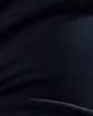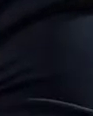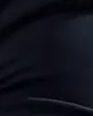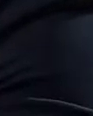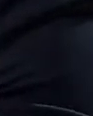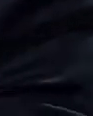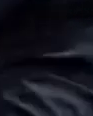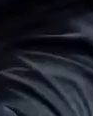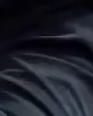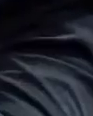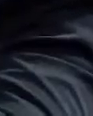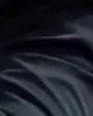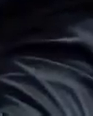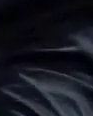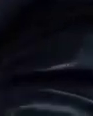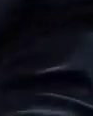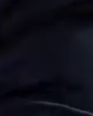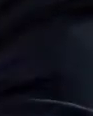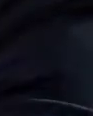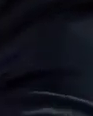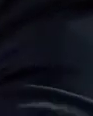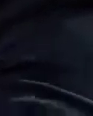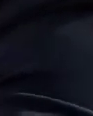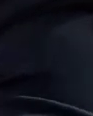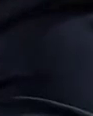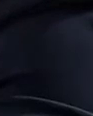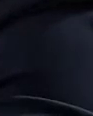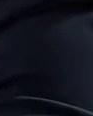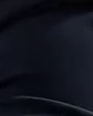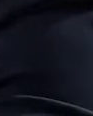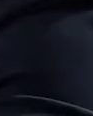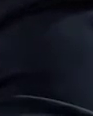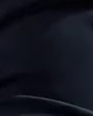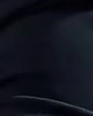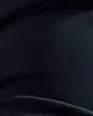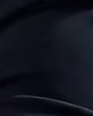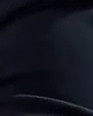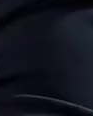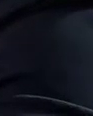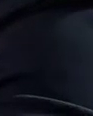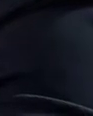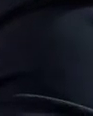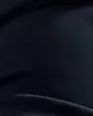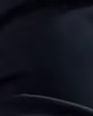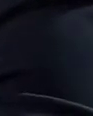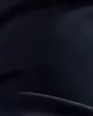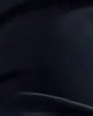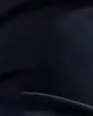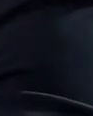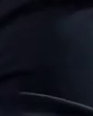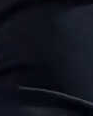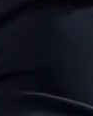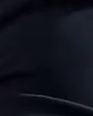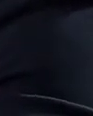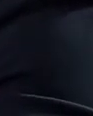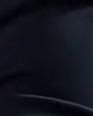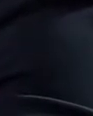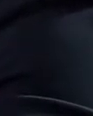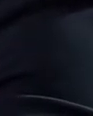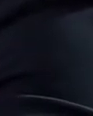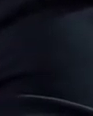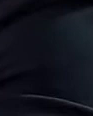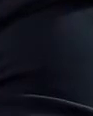preocupante, porque a verba, a última verba que veio do governo federal, esse repasse, ele foi em cima dos 270 mil